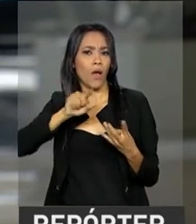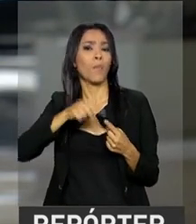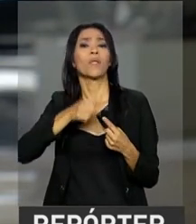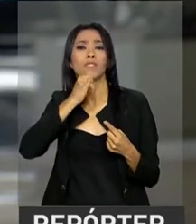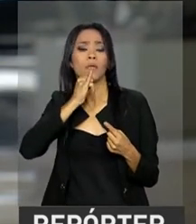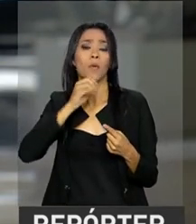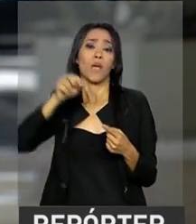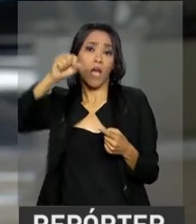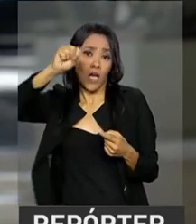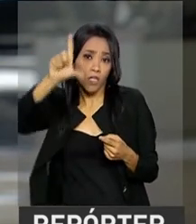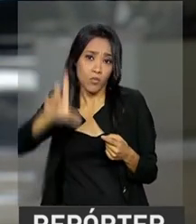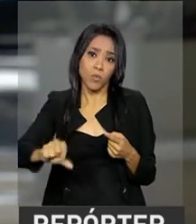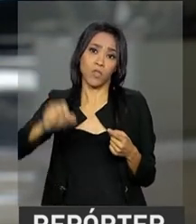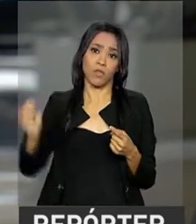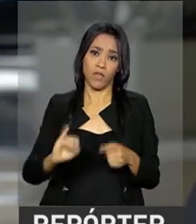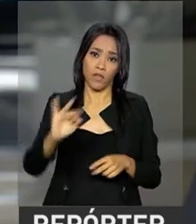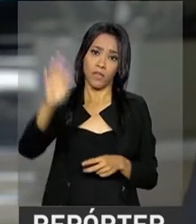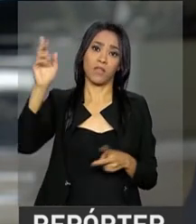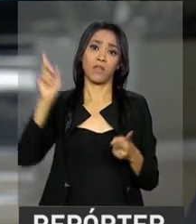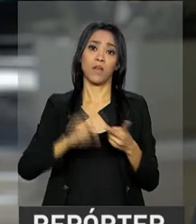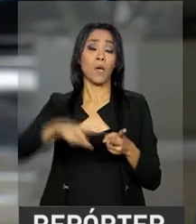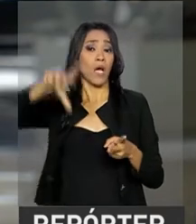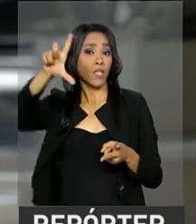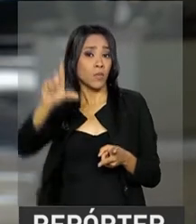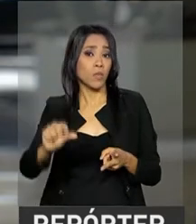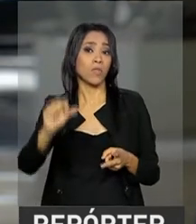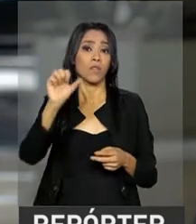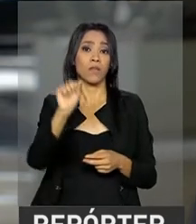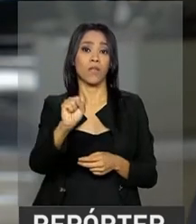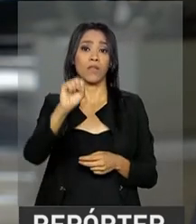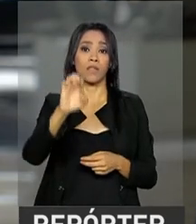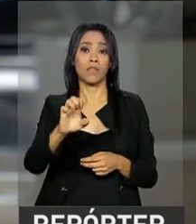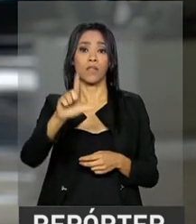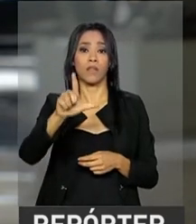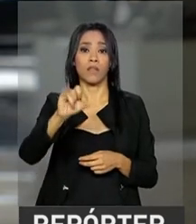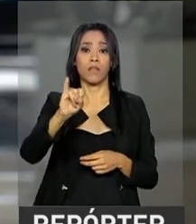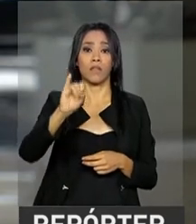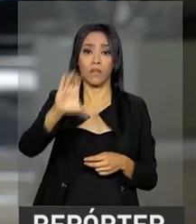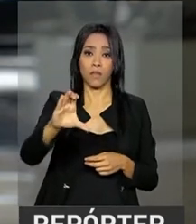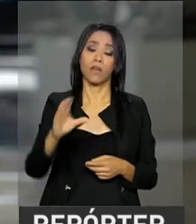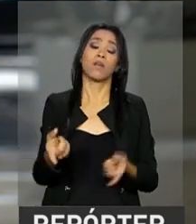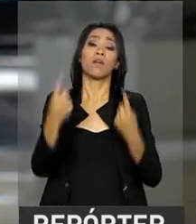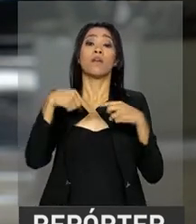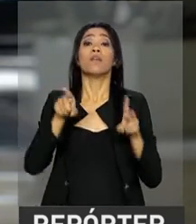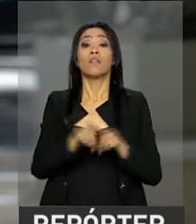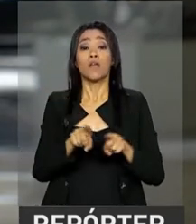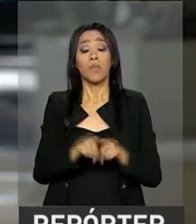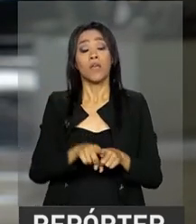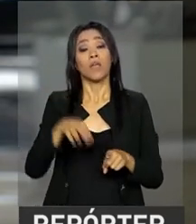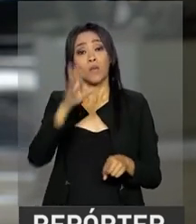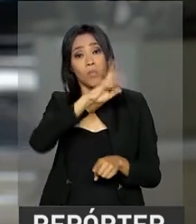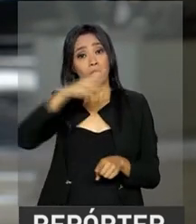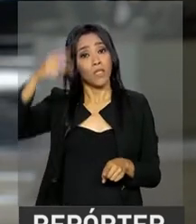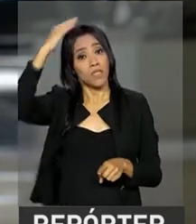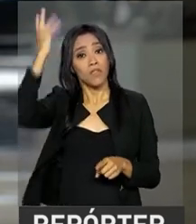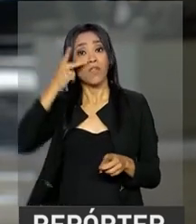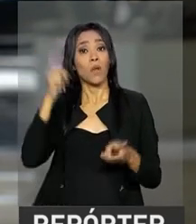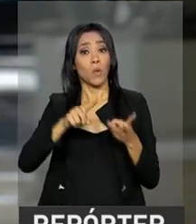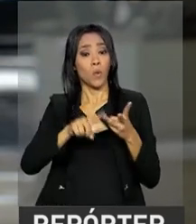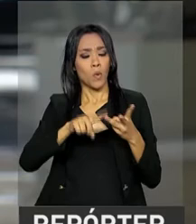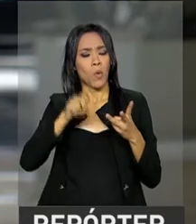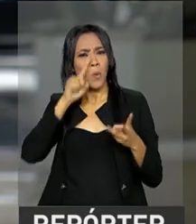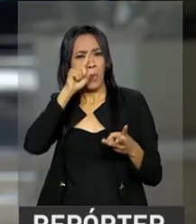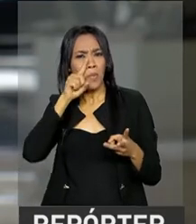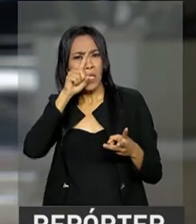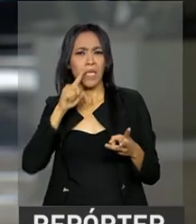inflação à queda da taxa básica de juros à taxa selic o presidente também lembrando da queda do risco brasil que é aquele